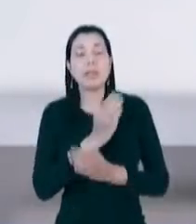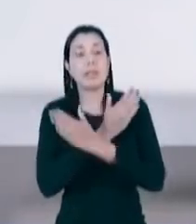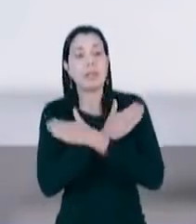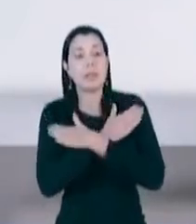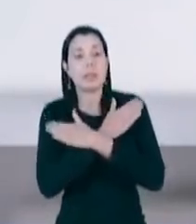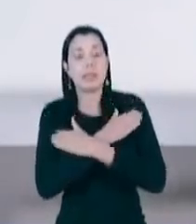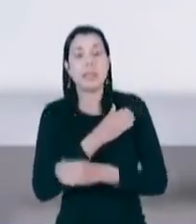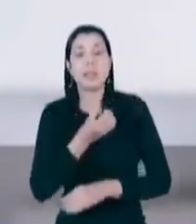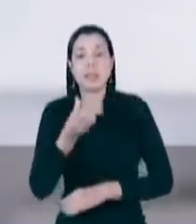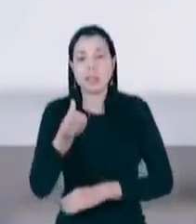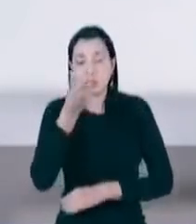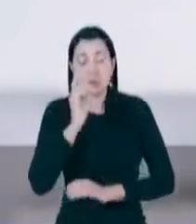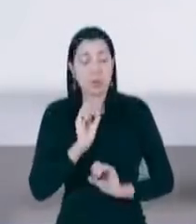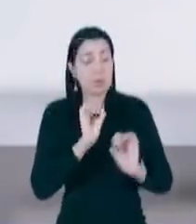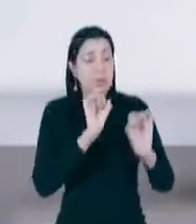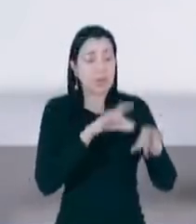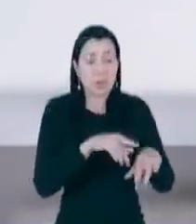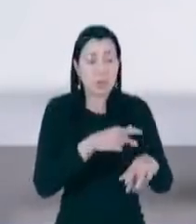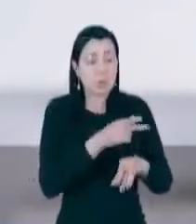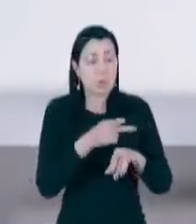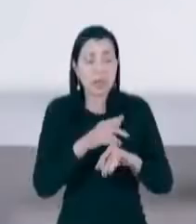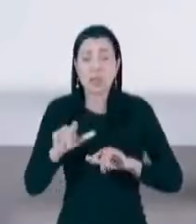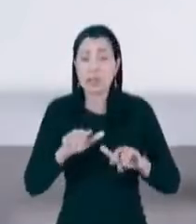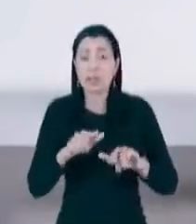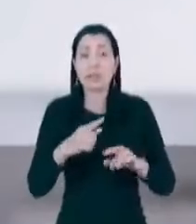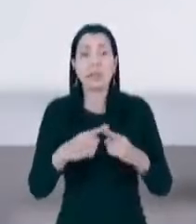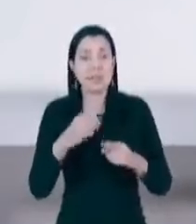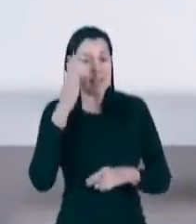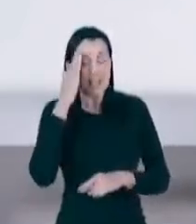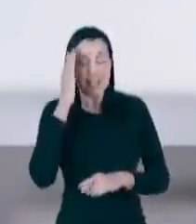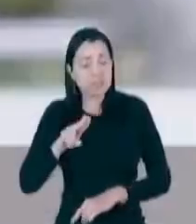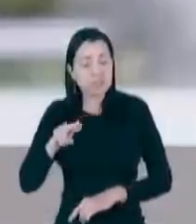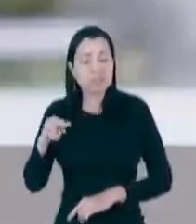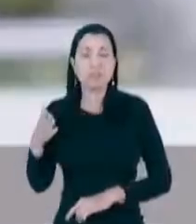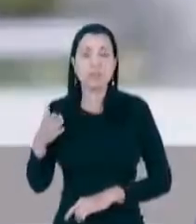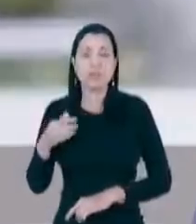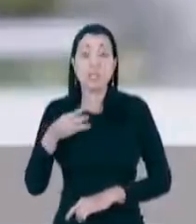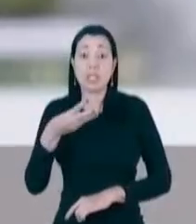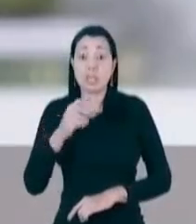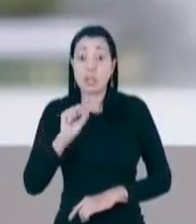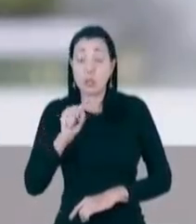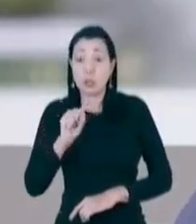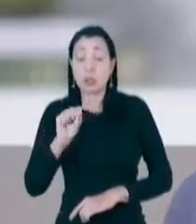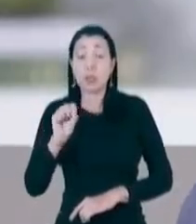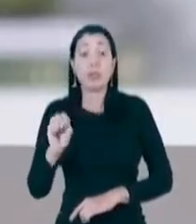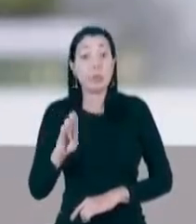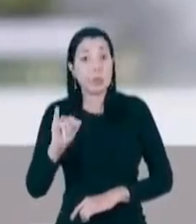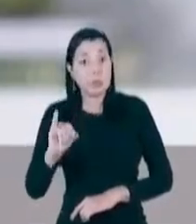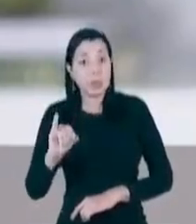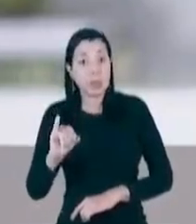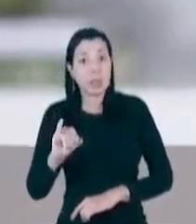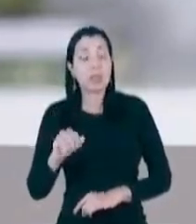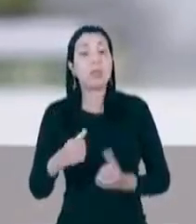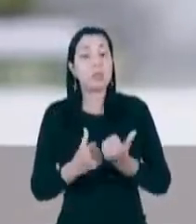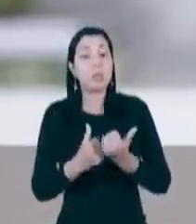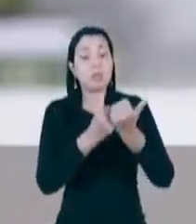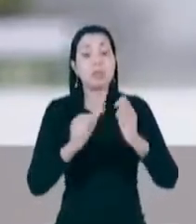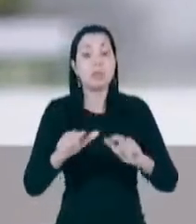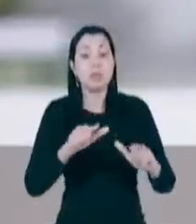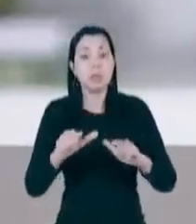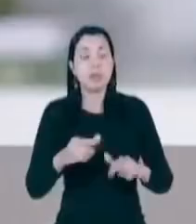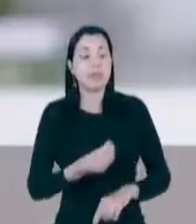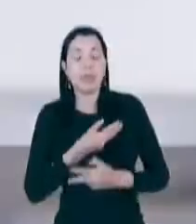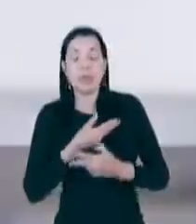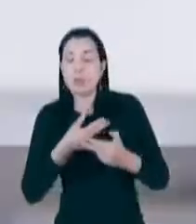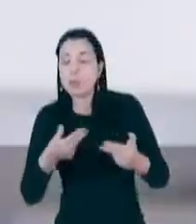6 milhões desistiram de procurar trabalho porque sabem que não vão encontrar. 38 milhões estão subempregados,